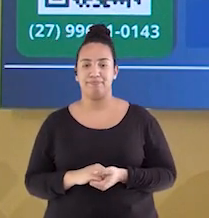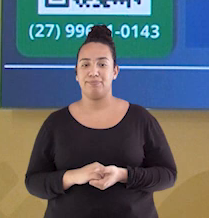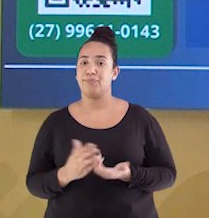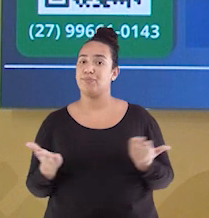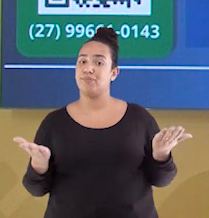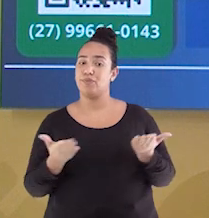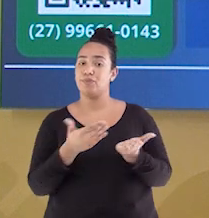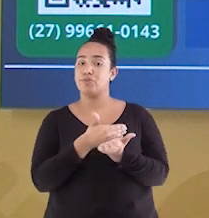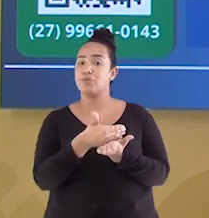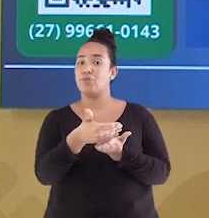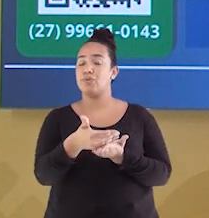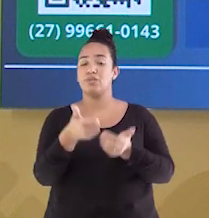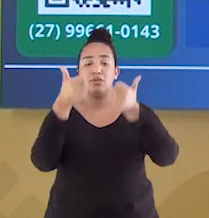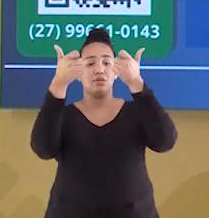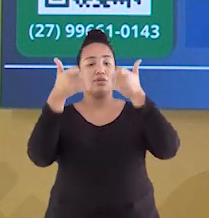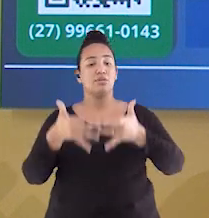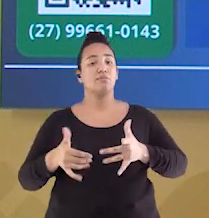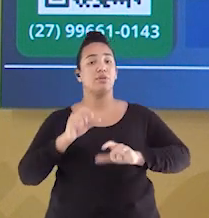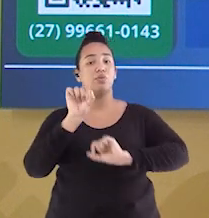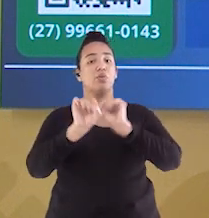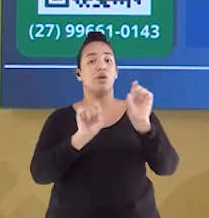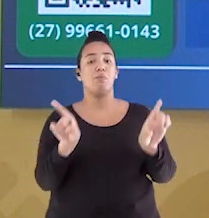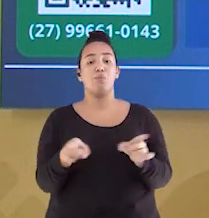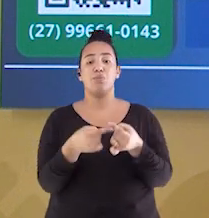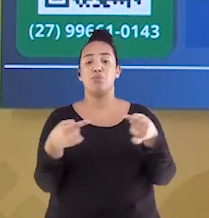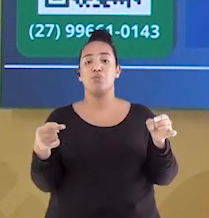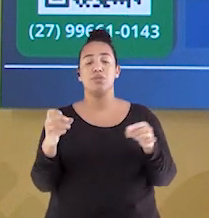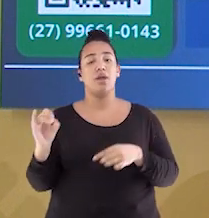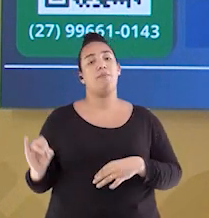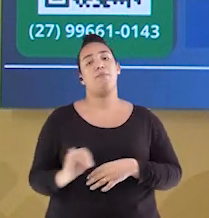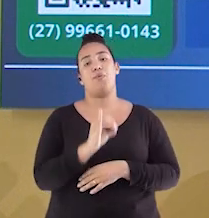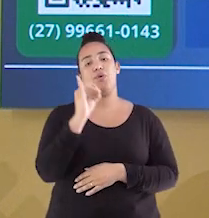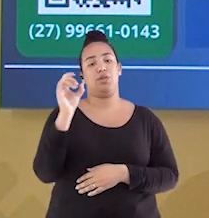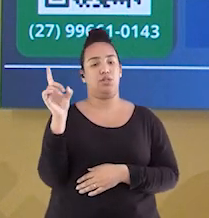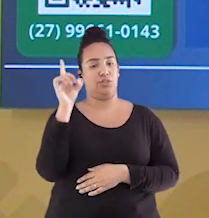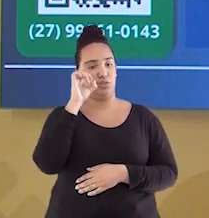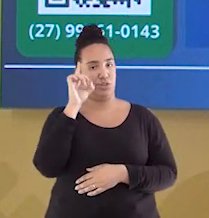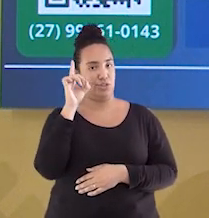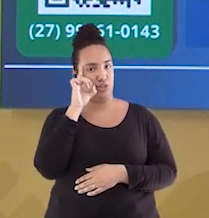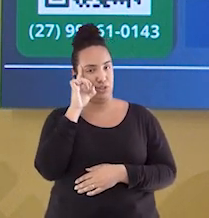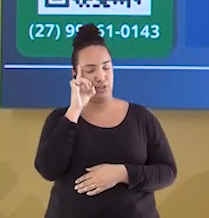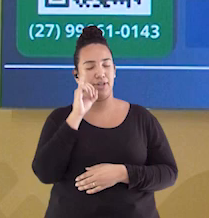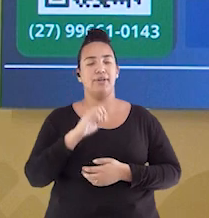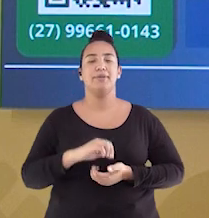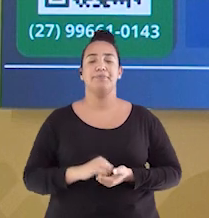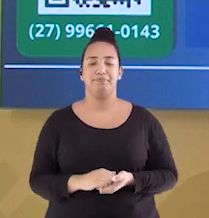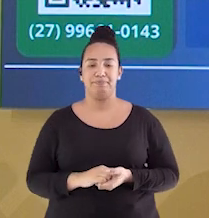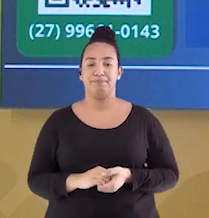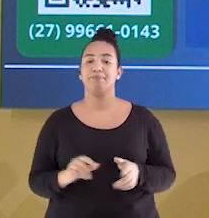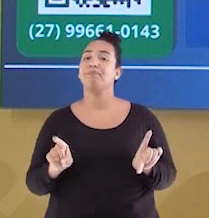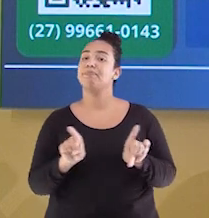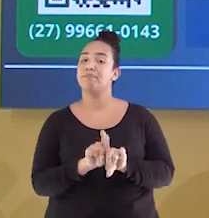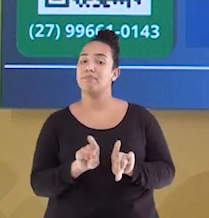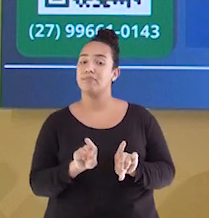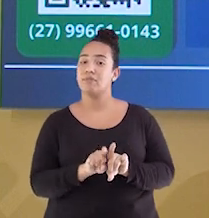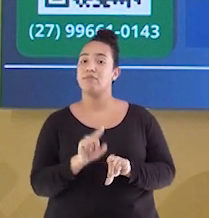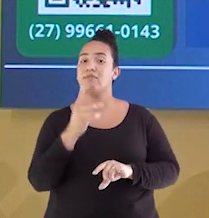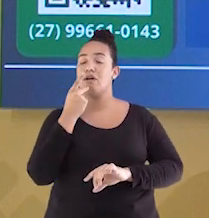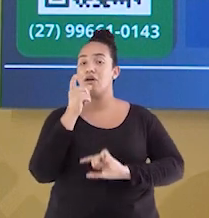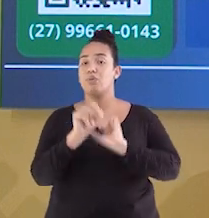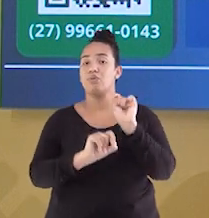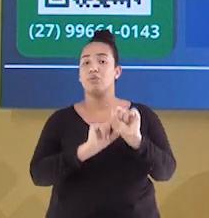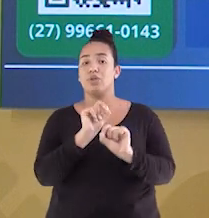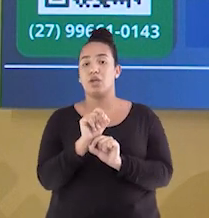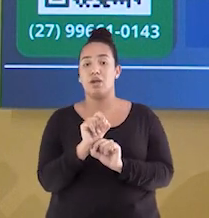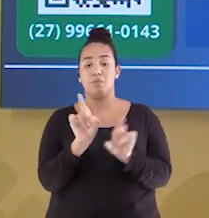da importância da música em nosso cotidiano, que todos nós gostamos de ouvir música. Falamos que é uma composição musical